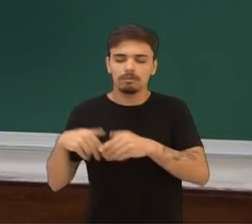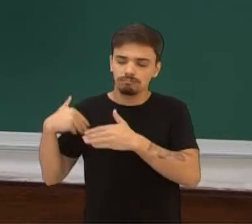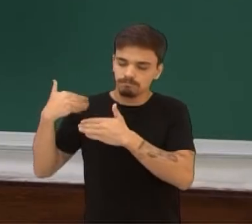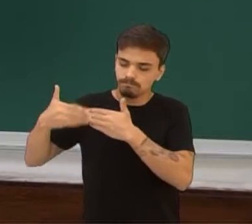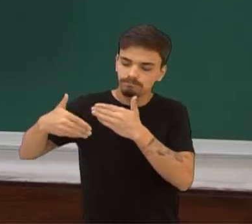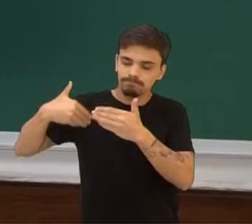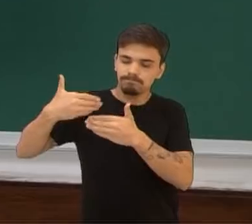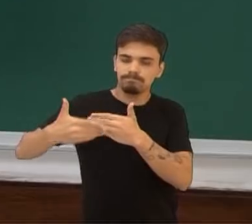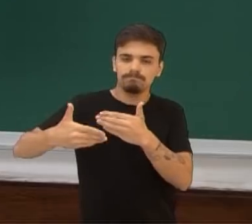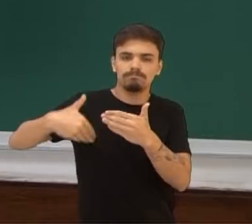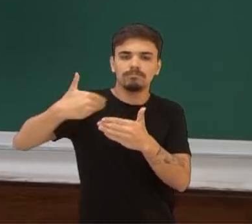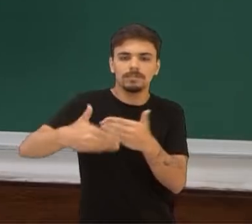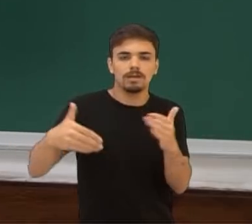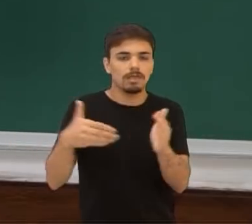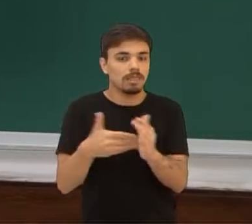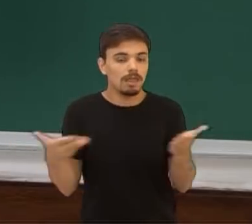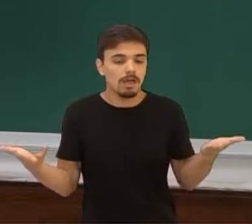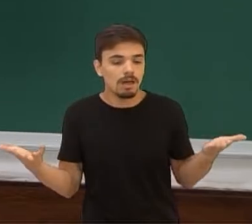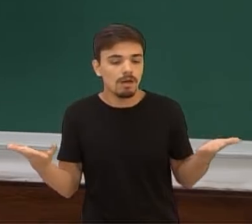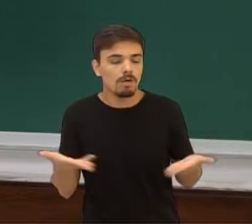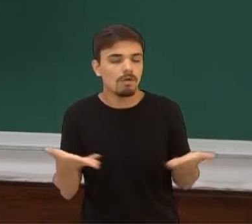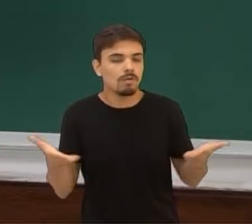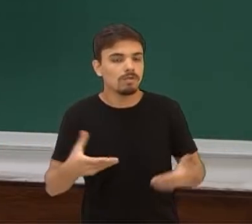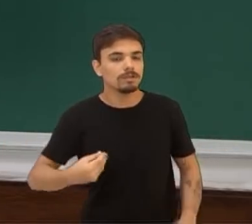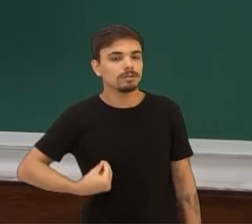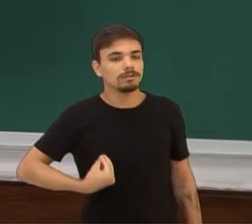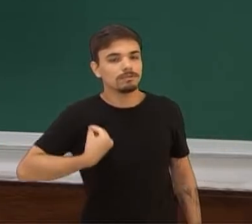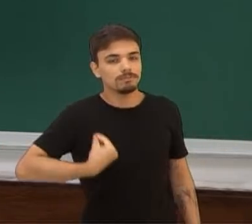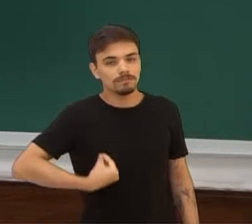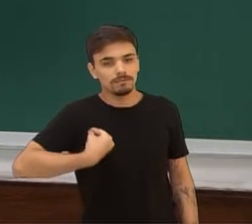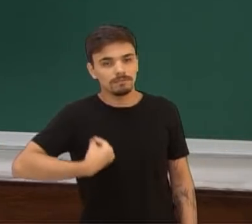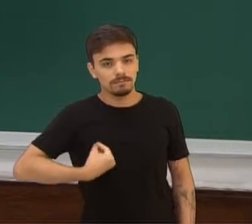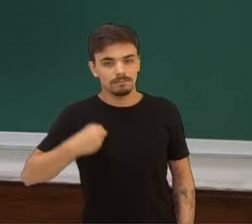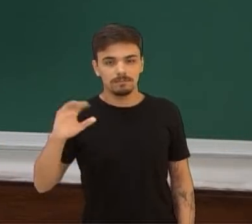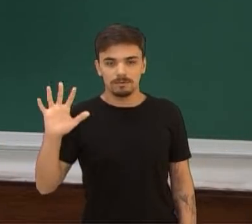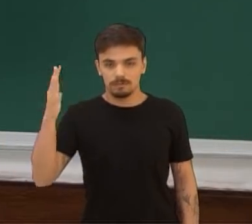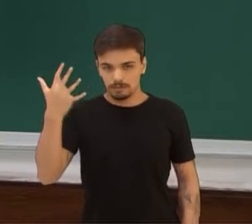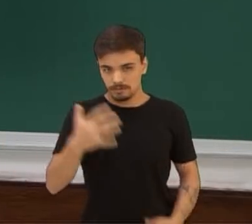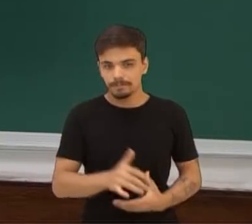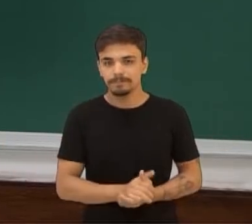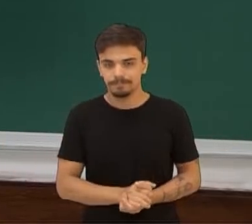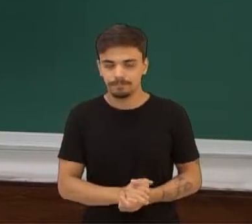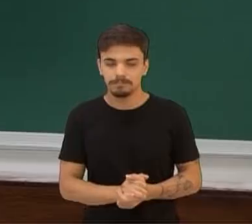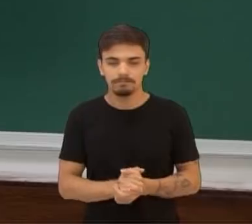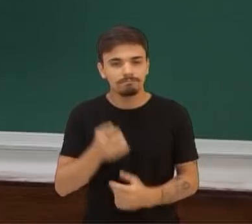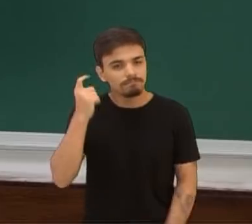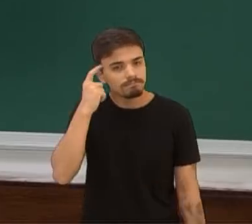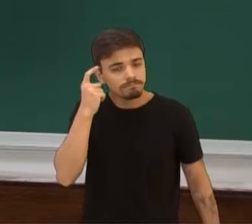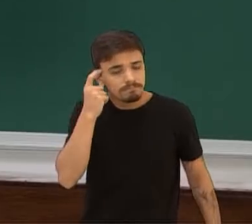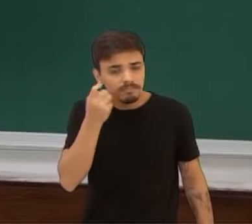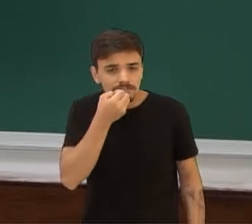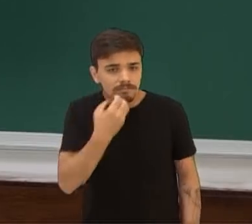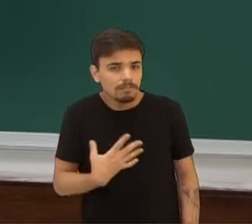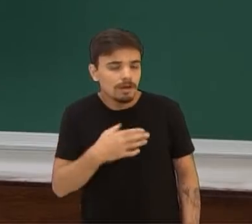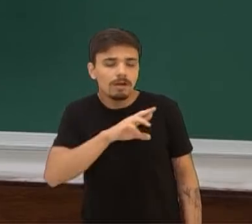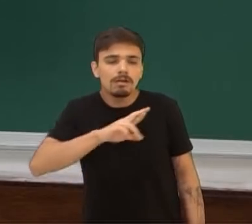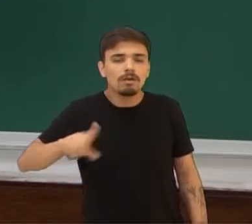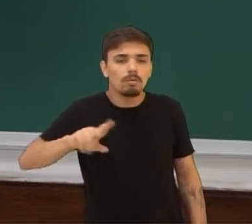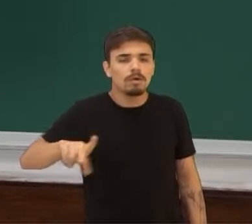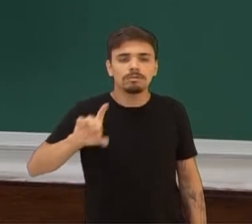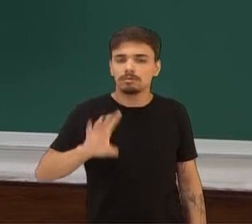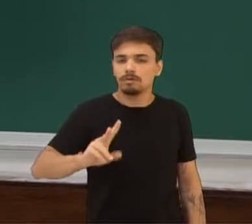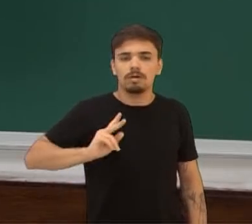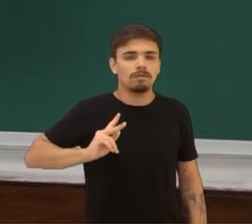que levaram até aquilo que a gente está vivendo agora acontecer. Pensa bem, não é só na história